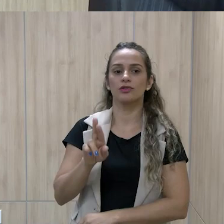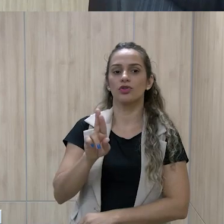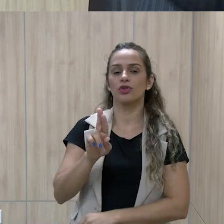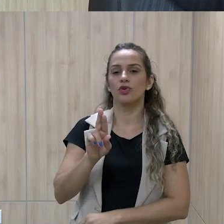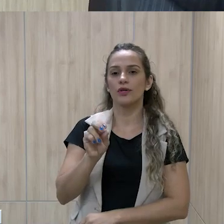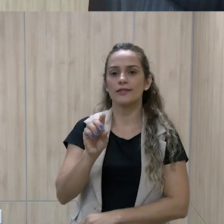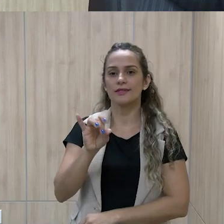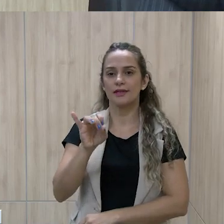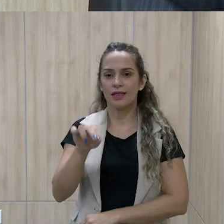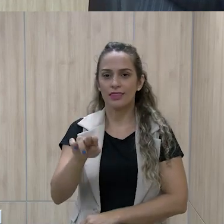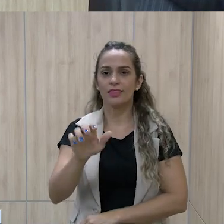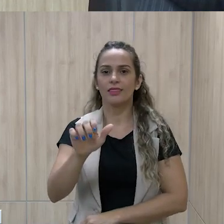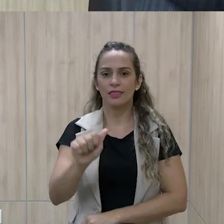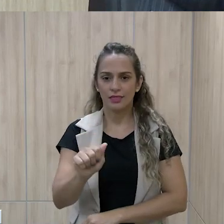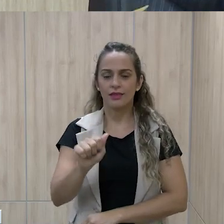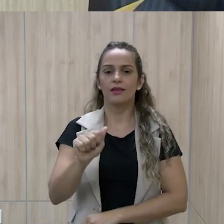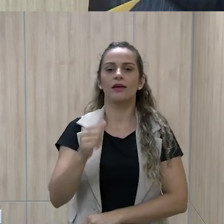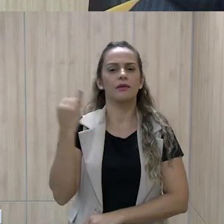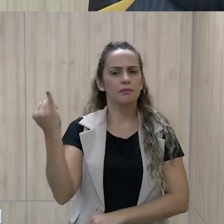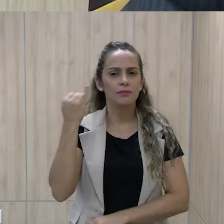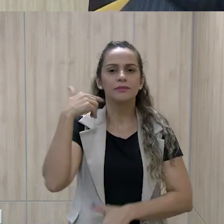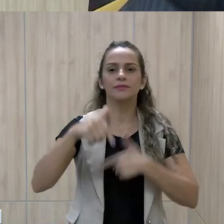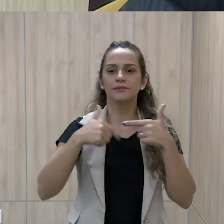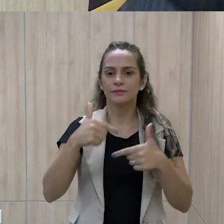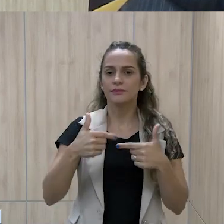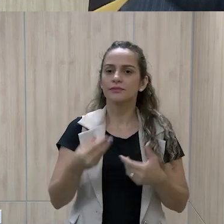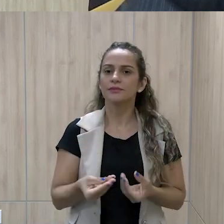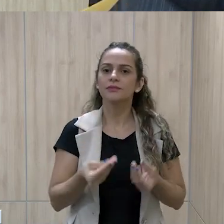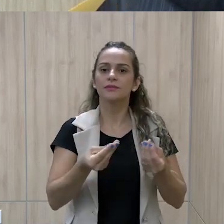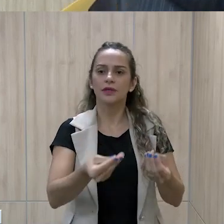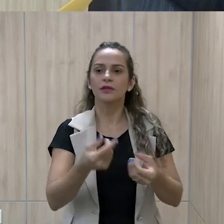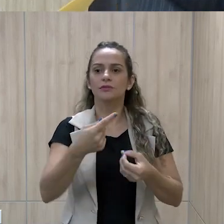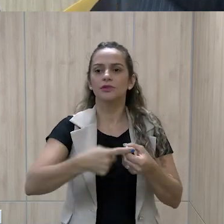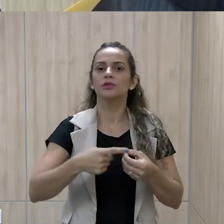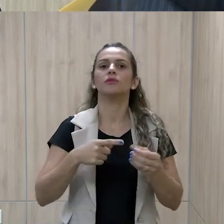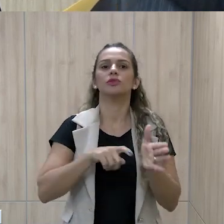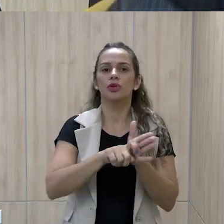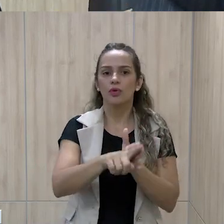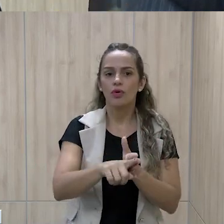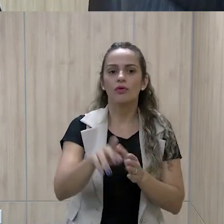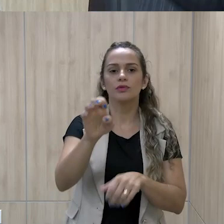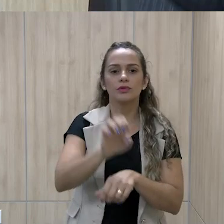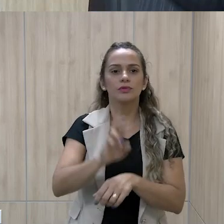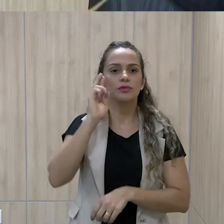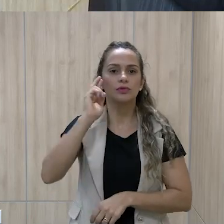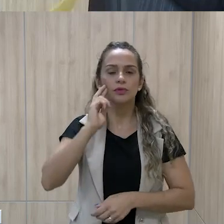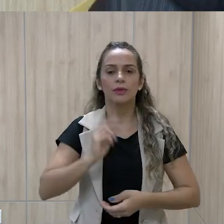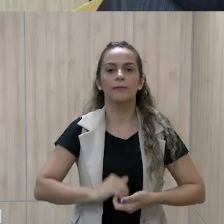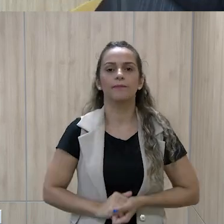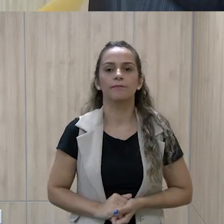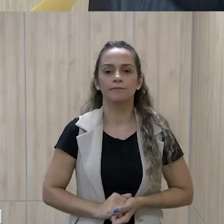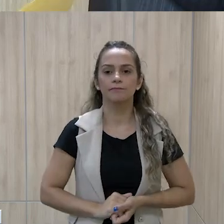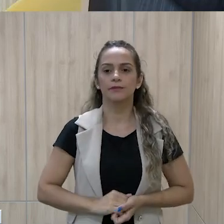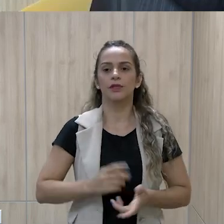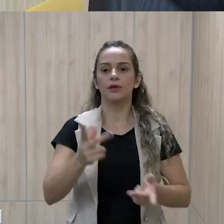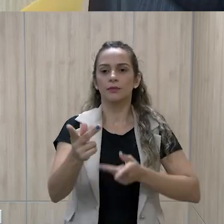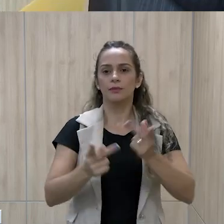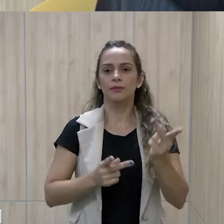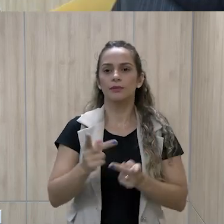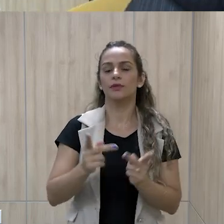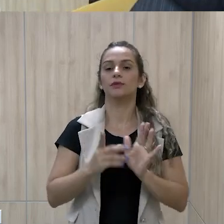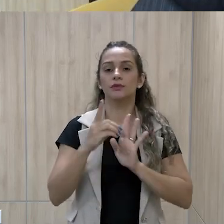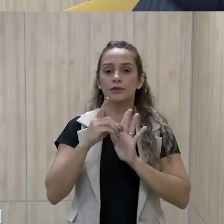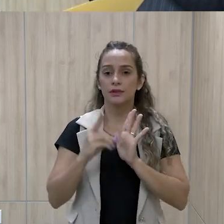tenente Roseana Maria da Rosa em reconhecimento relevante de serviço prestado ao município de Cacoal no estado de Rondônia